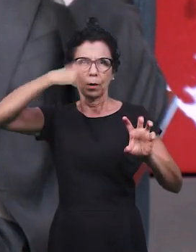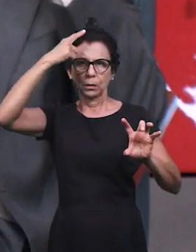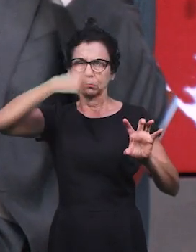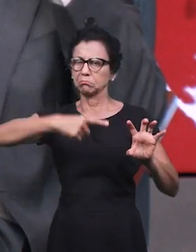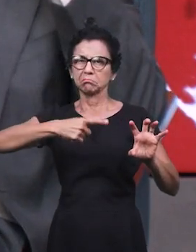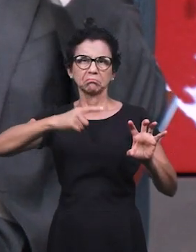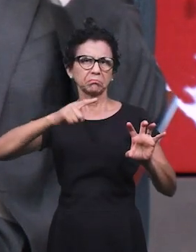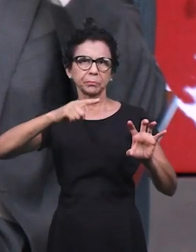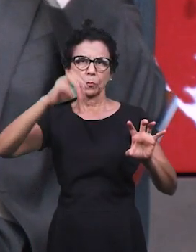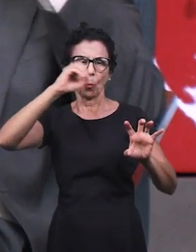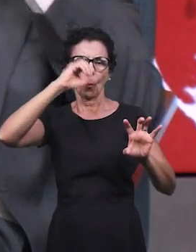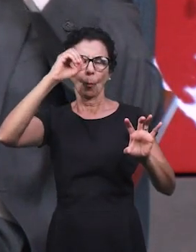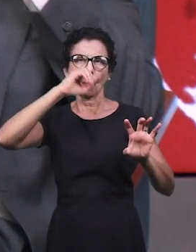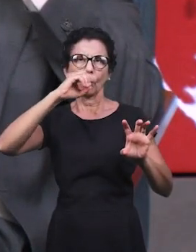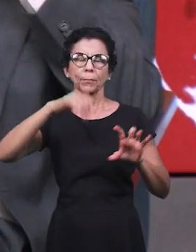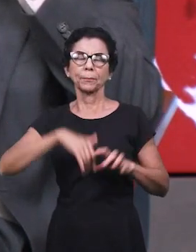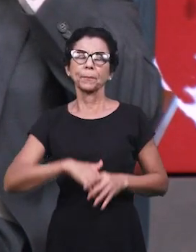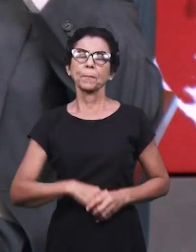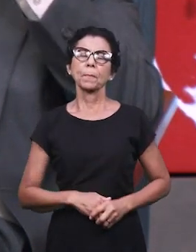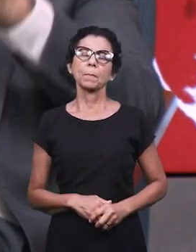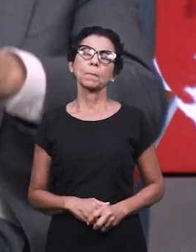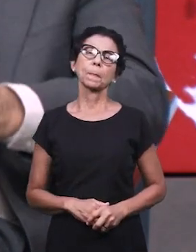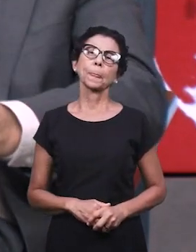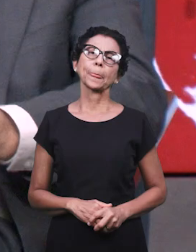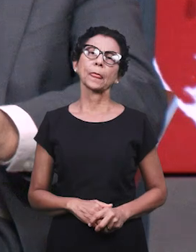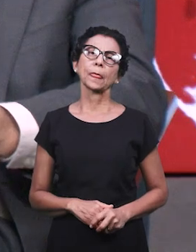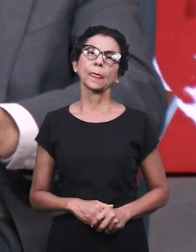aquilo que estava aqui na cabeça.